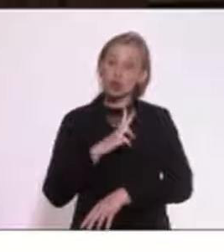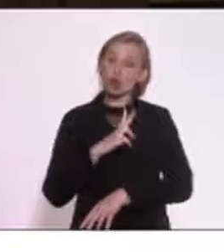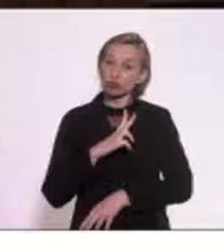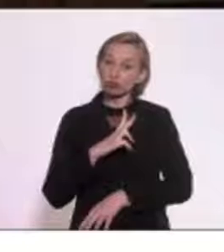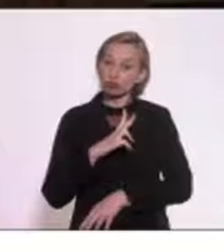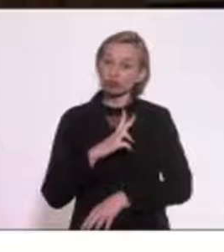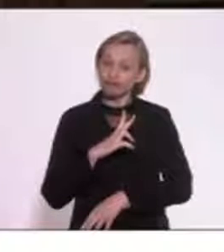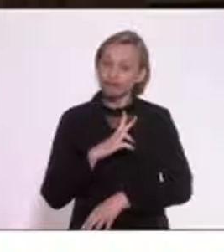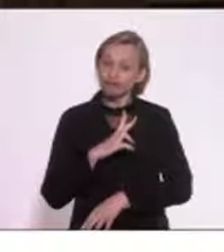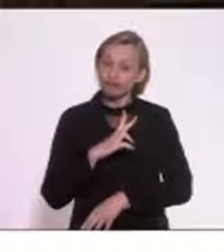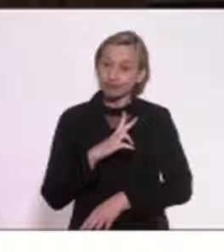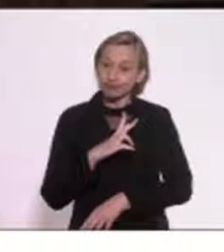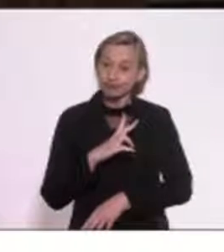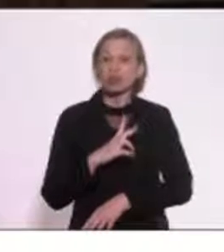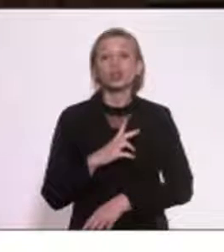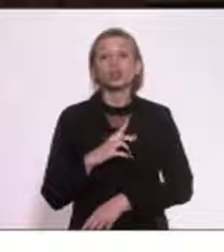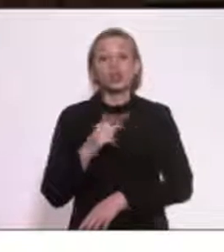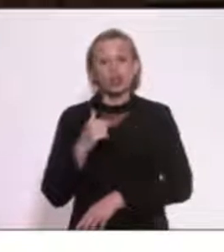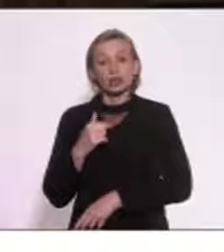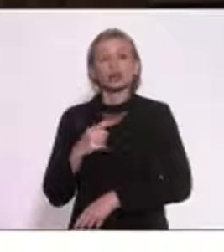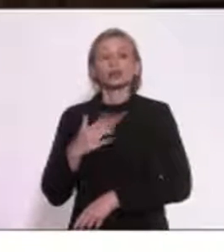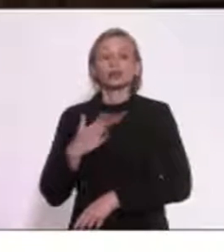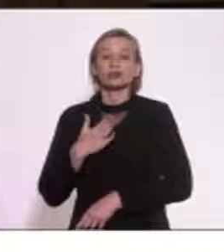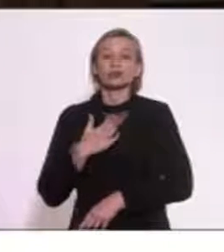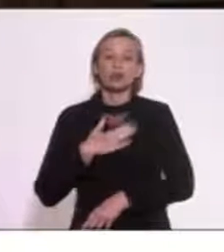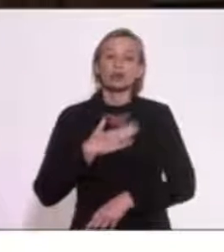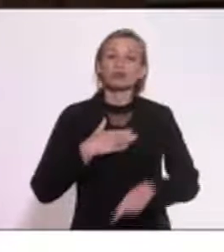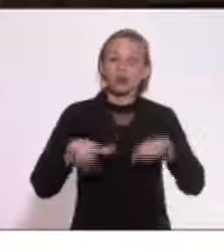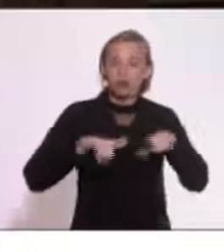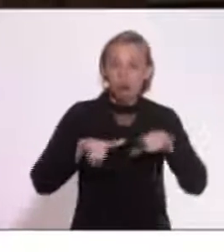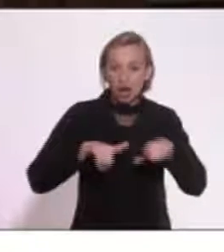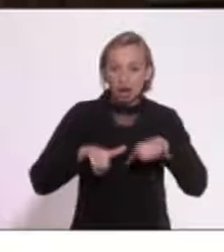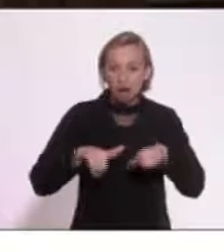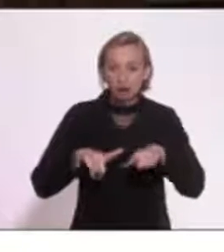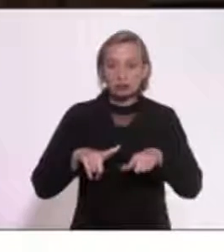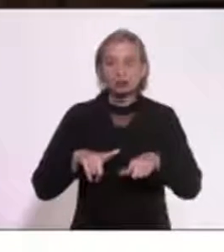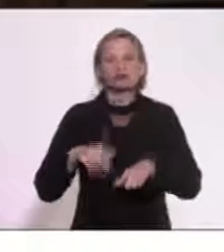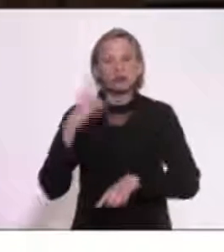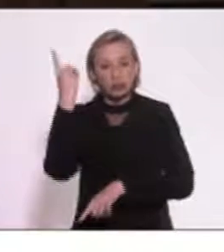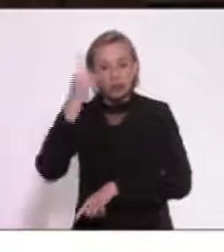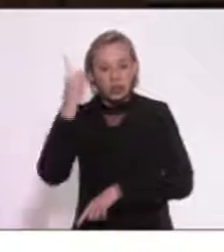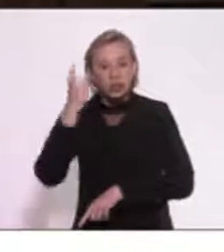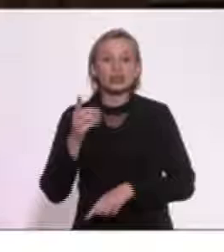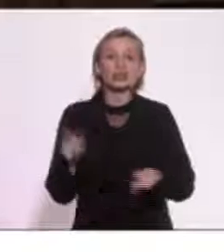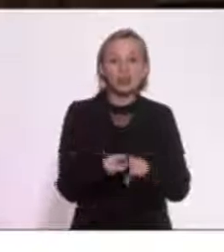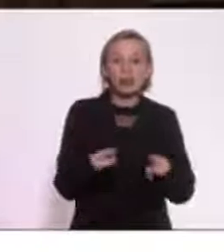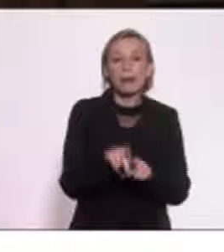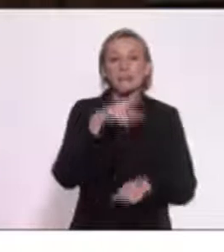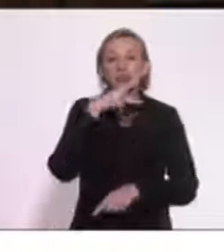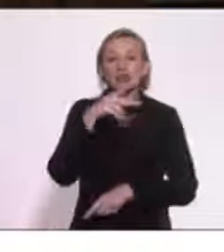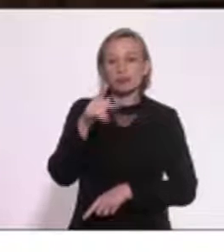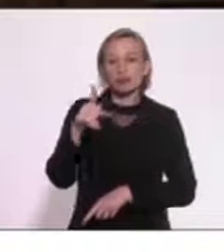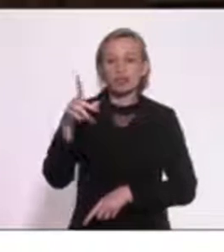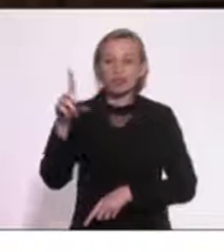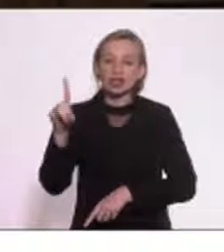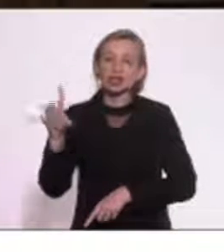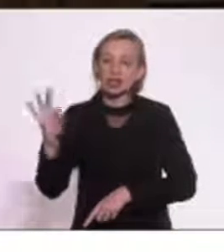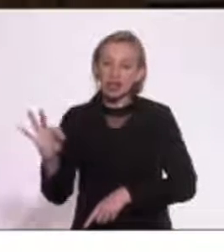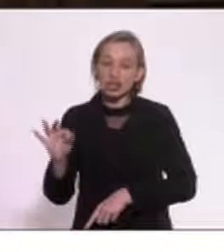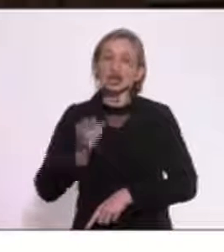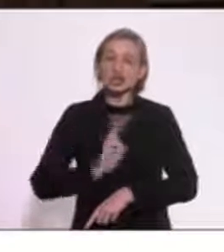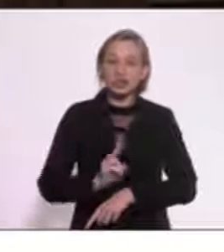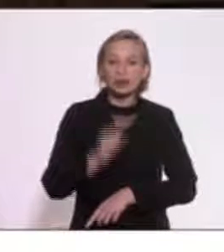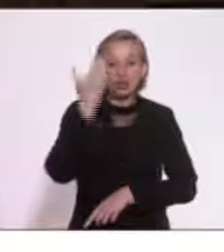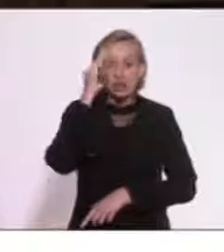militância pessoal enquanto parlamentar e da militância do meu partido, PDT, que sempre entendeu que a educação é a